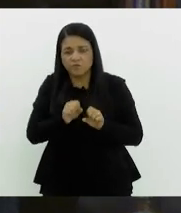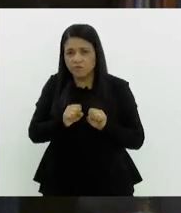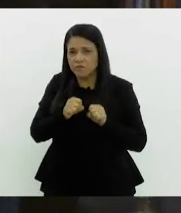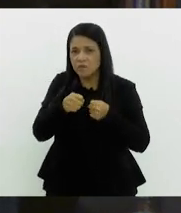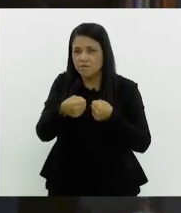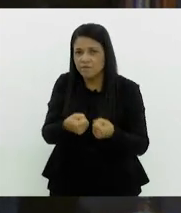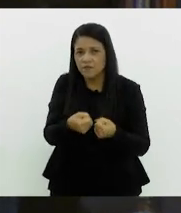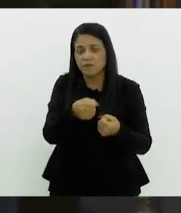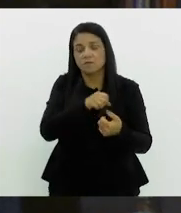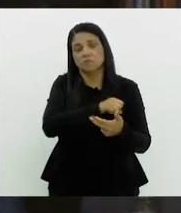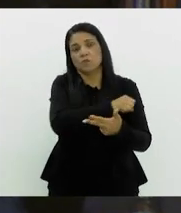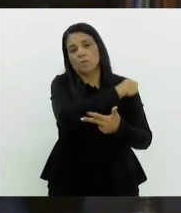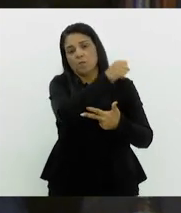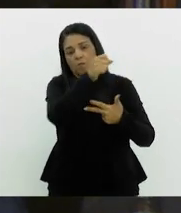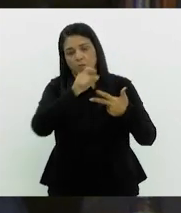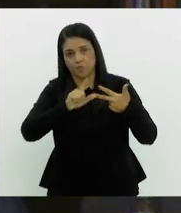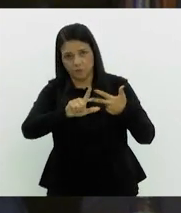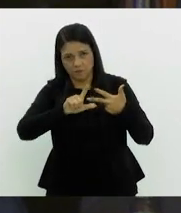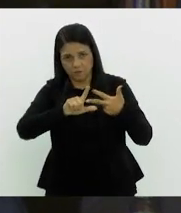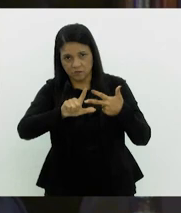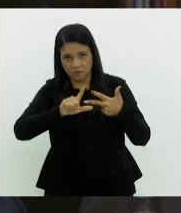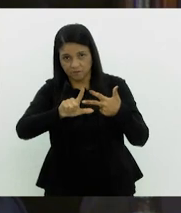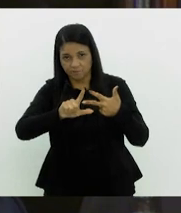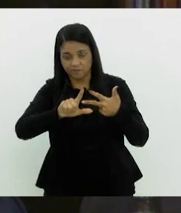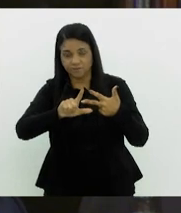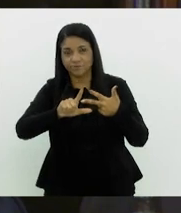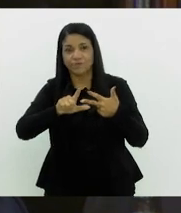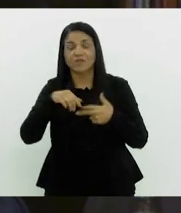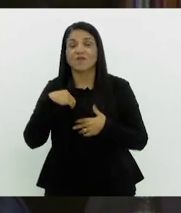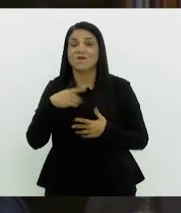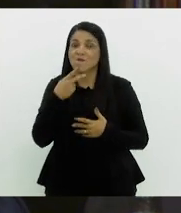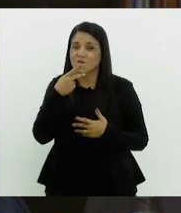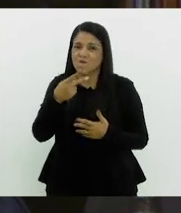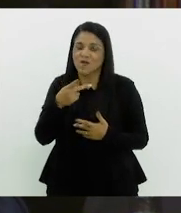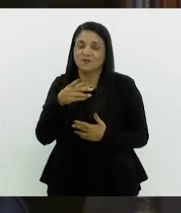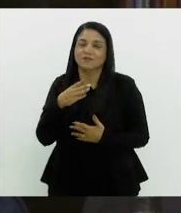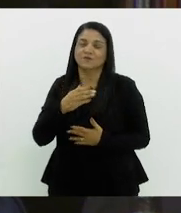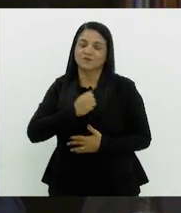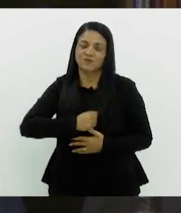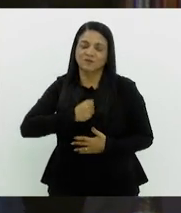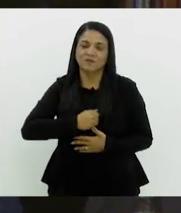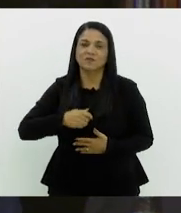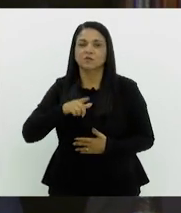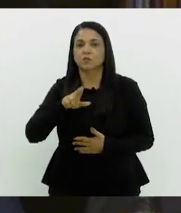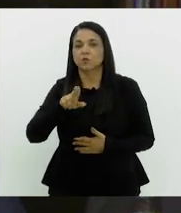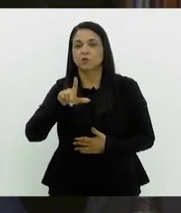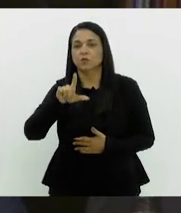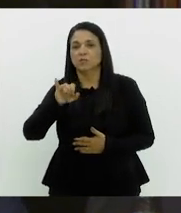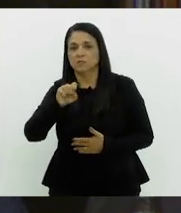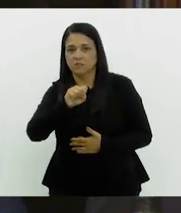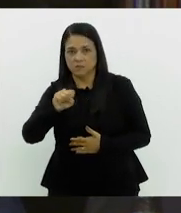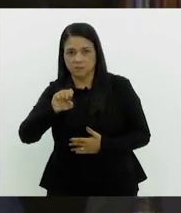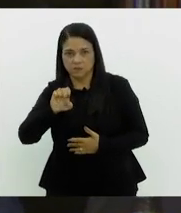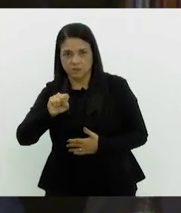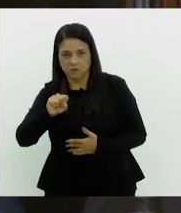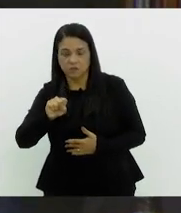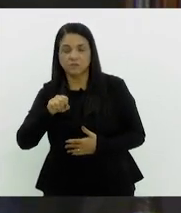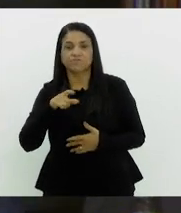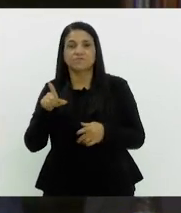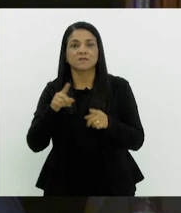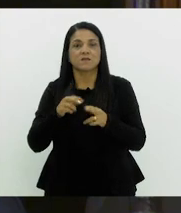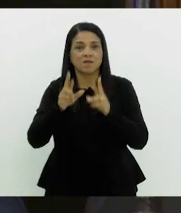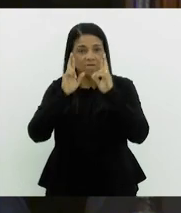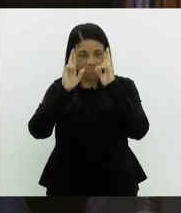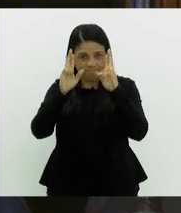Poder Legislativo. Citando o saudoso Ulisses Guimarães, da fé fiz companheira, da esperança